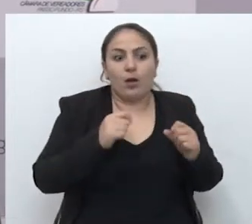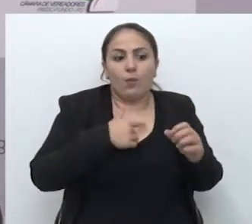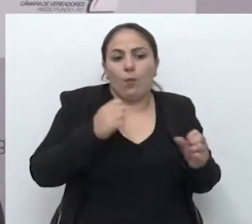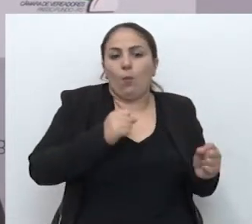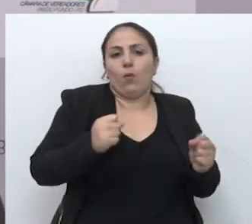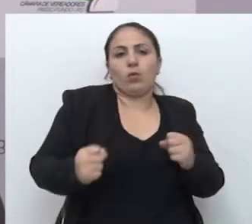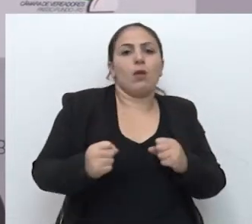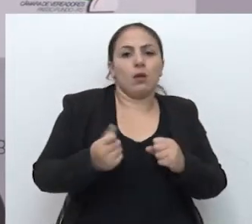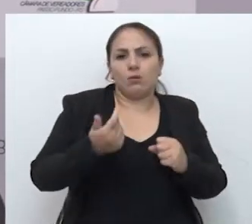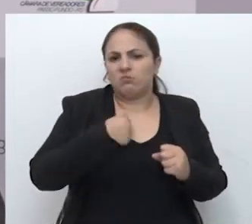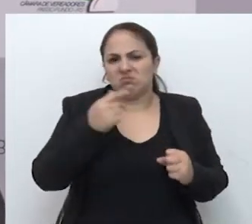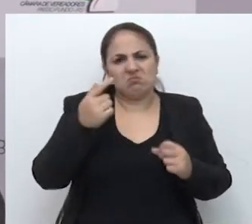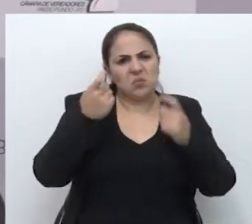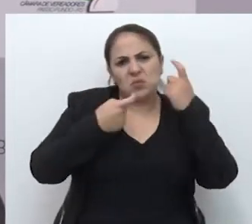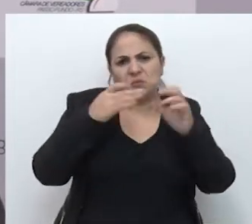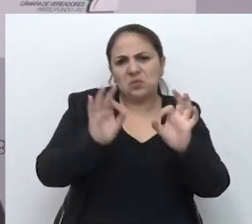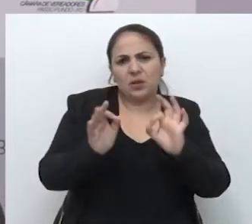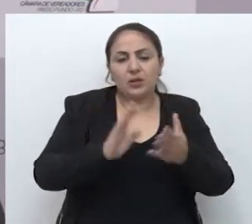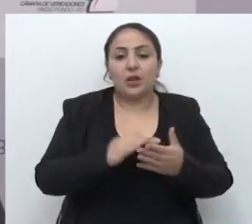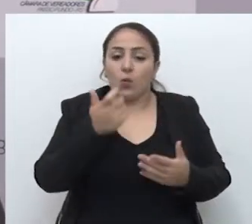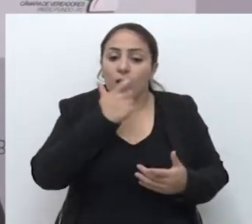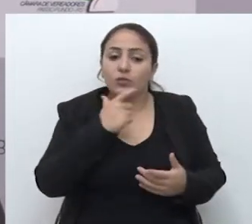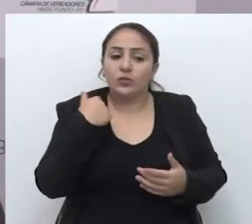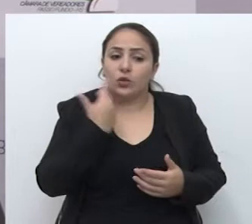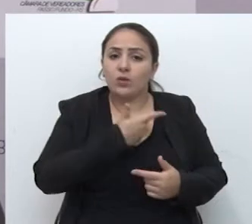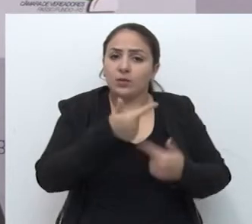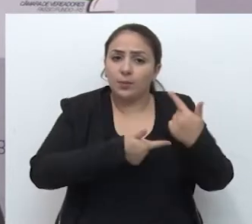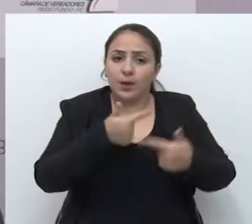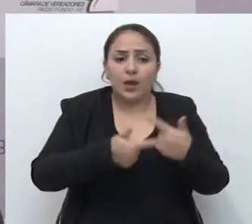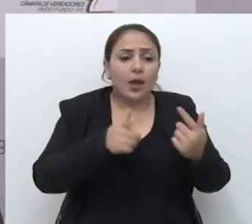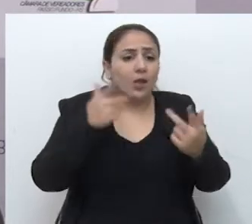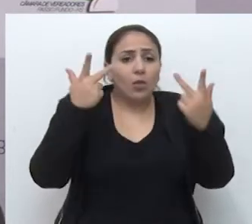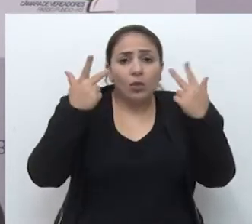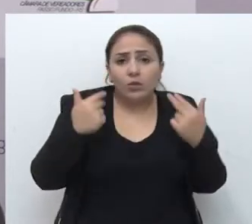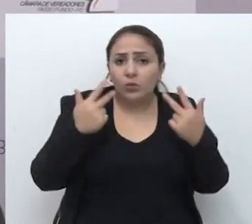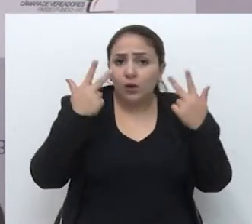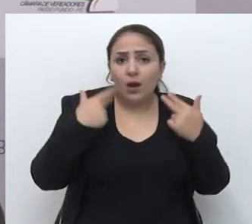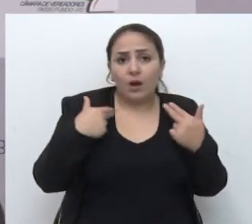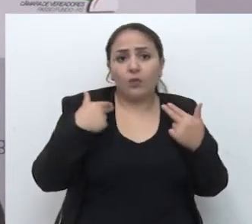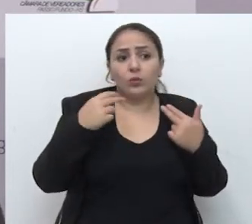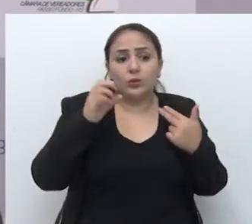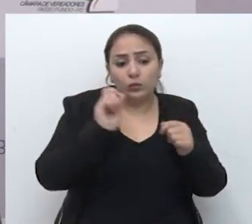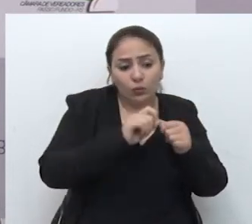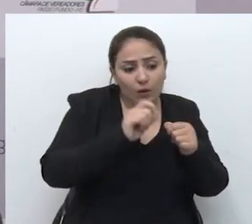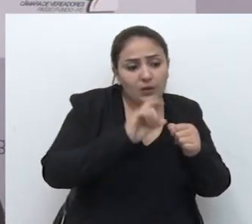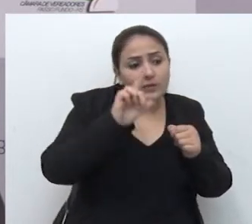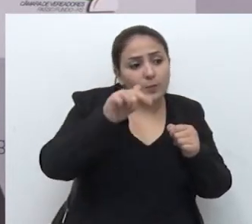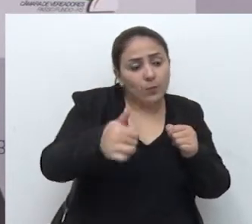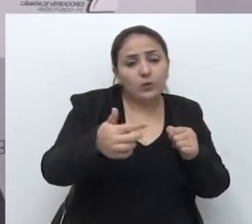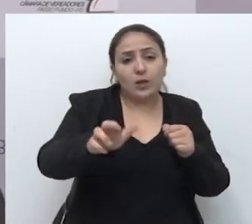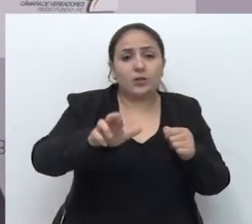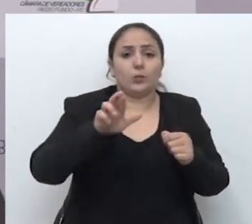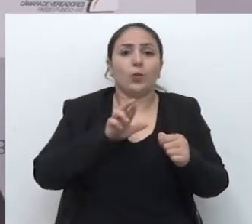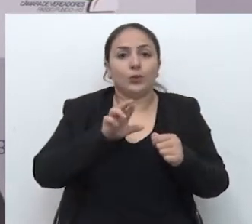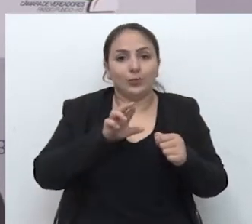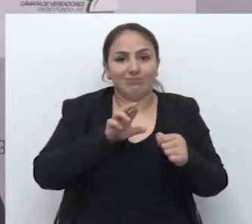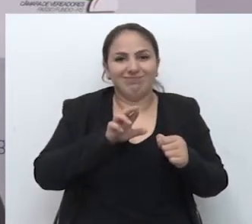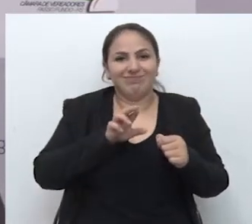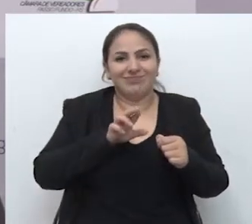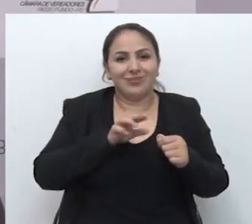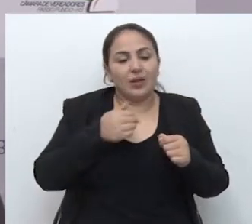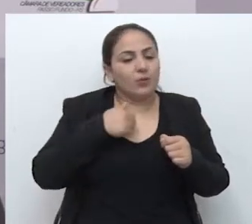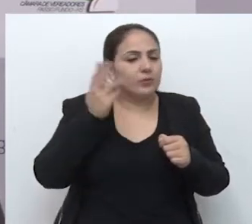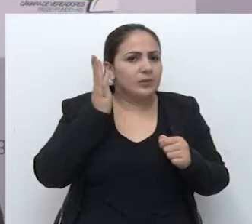poder, eu acho que a gente tem que trabalhar e as coisas acontecem na vida automaticamente, aquilo que você faz você pode colher mais tarde. E eu sempre pensei